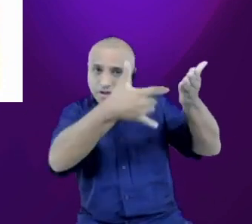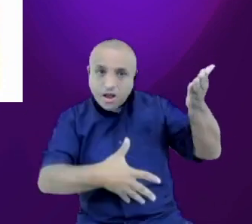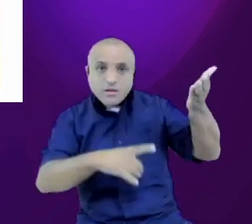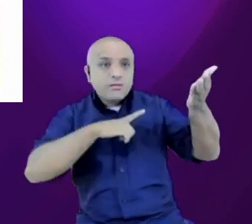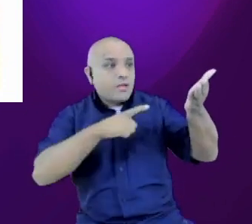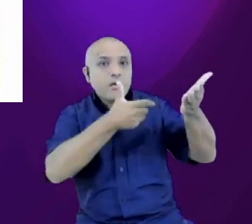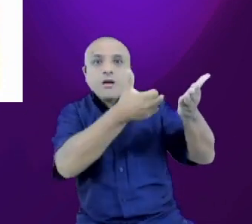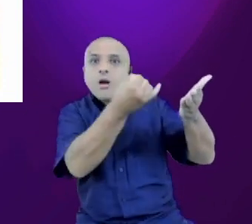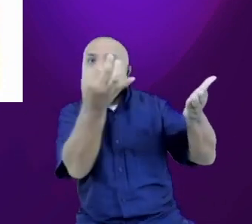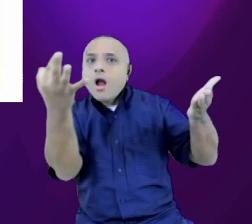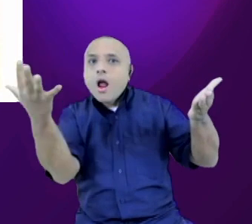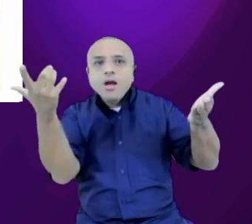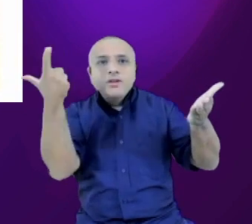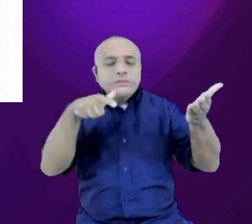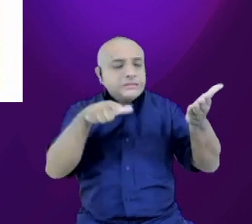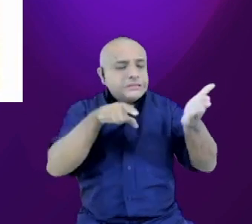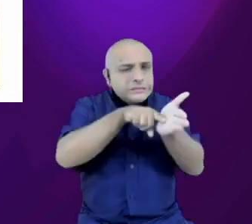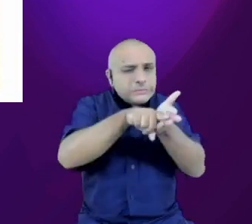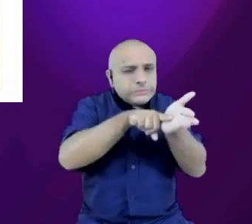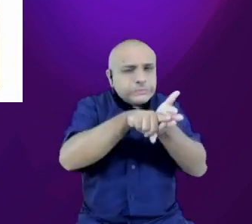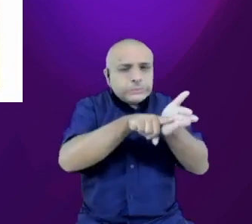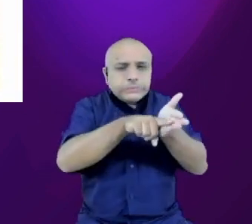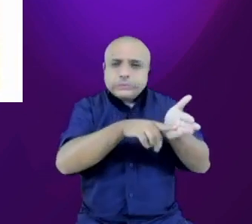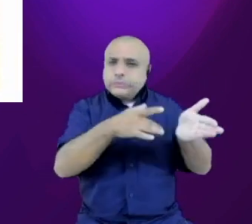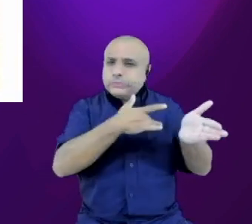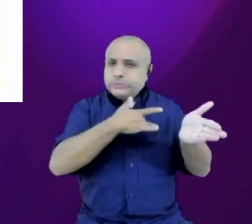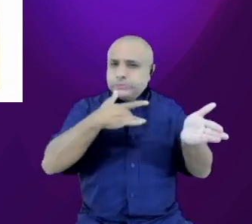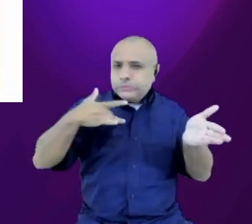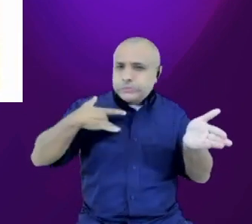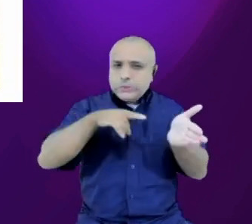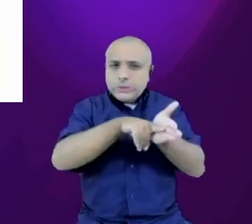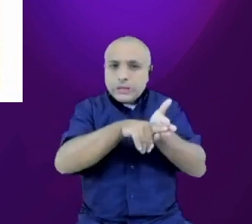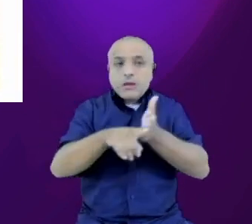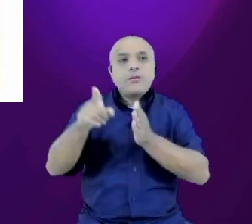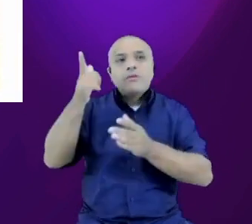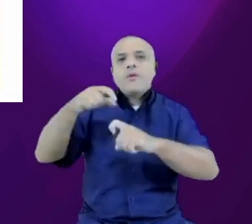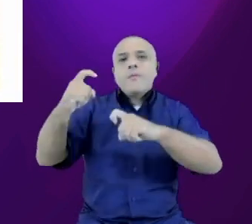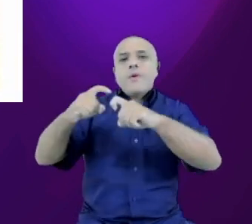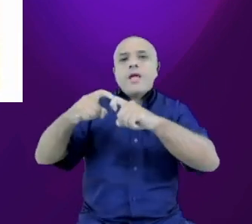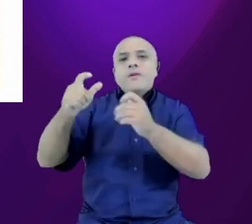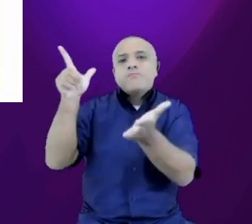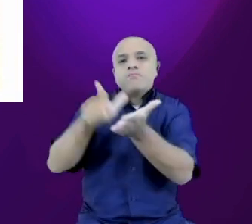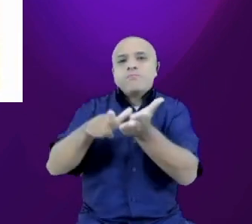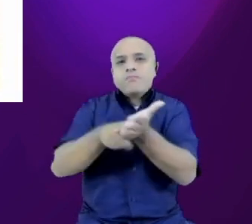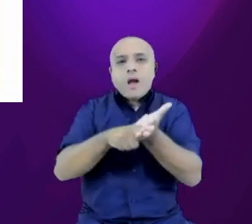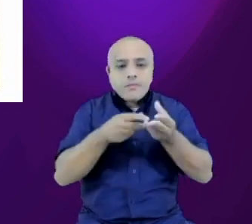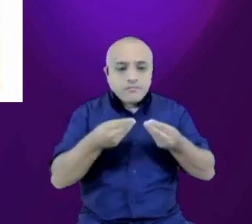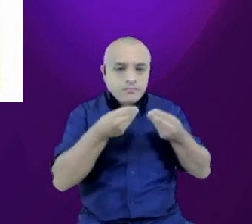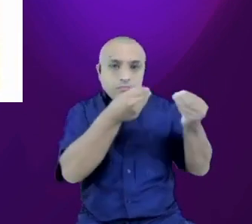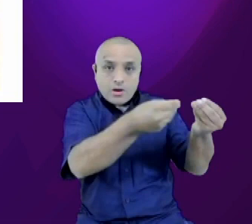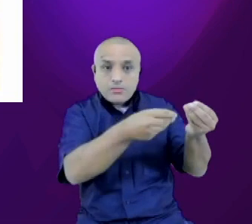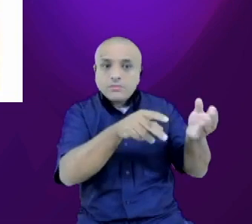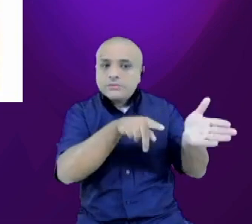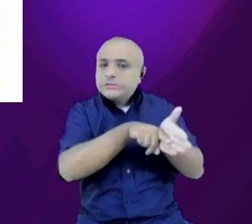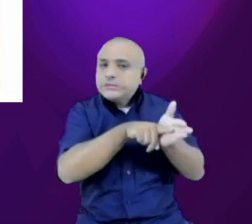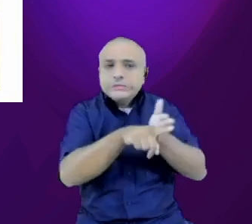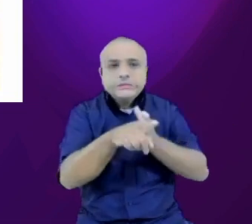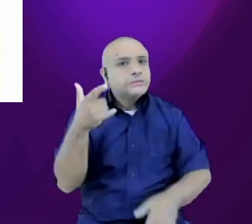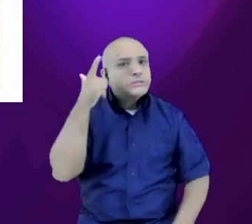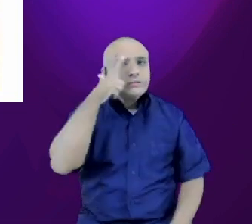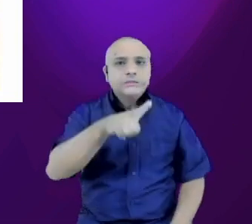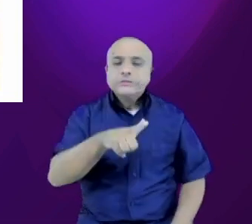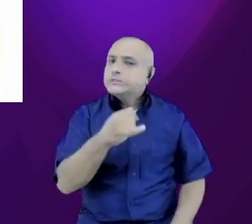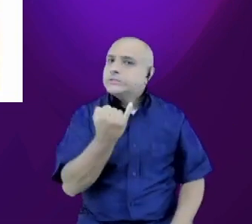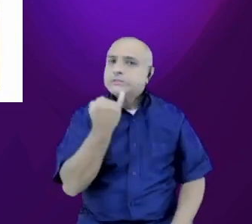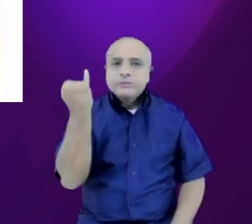de exames daquela especialidade, para que o médico consiga laudar somente a especialidade dele. Isso é um ponto de grande ganho,